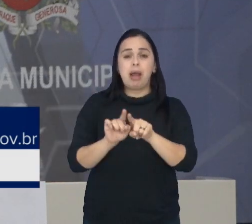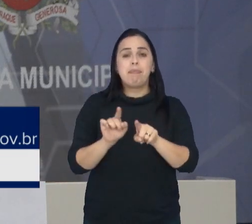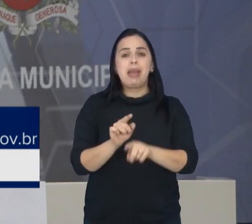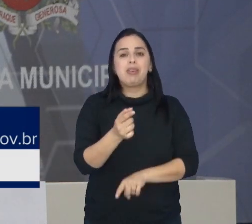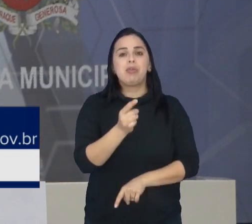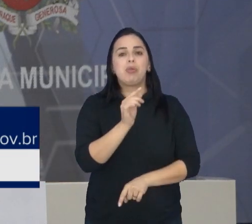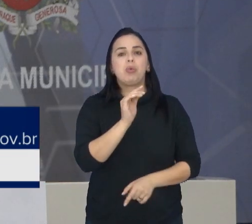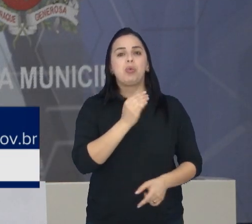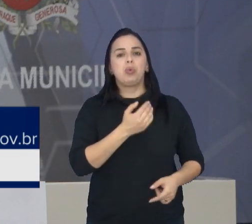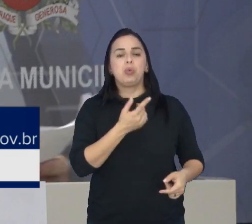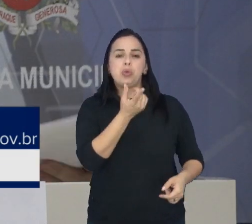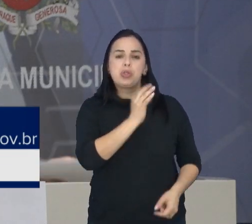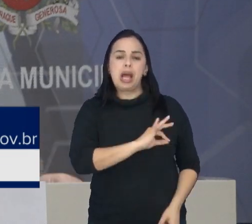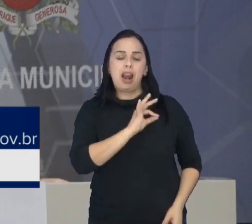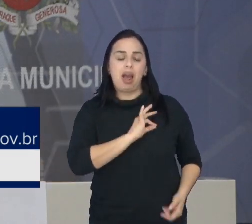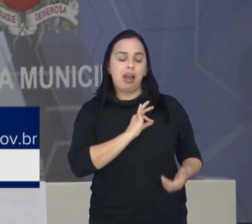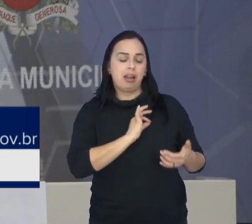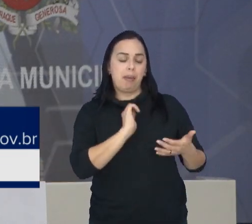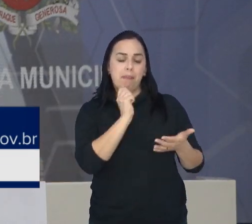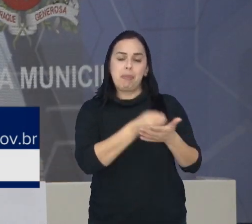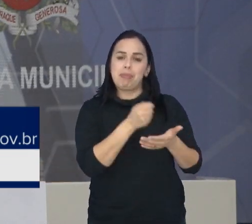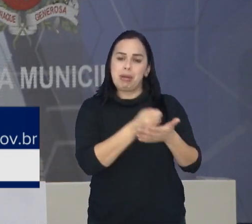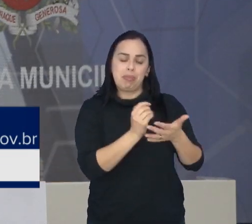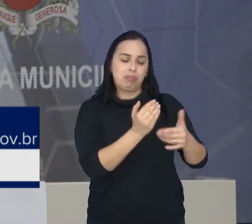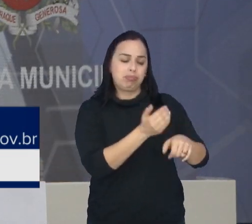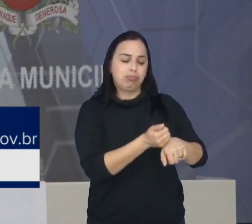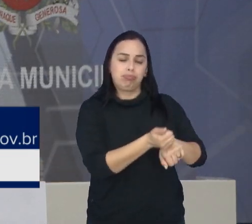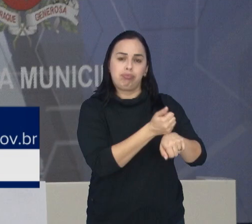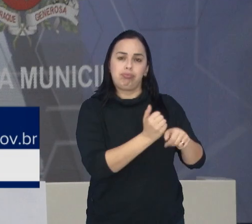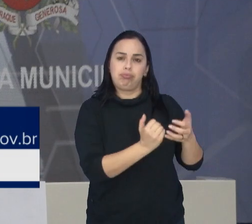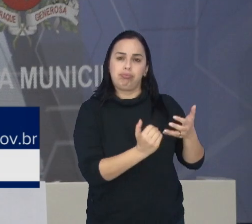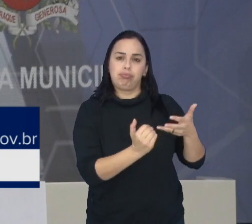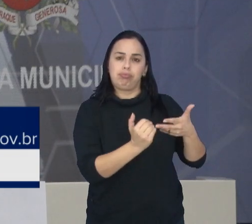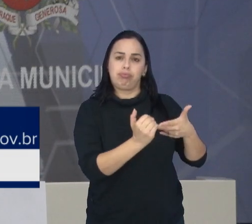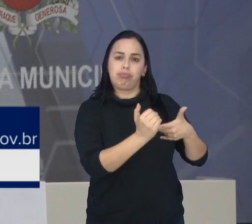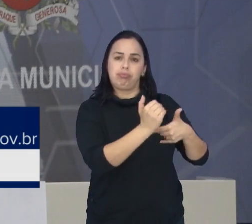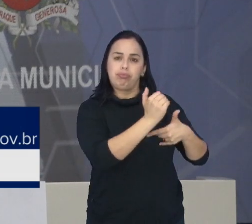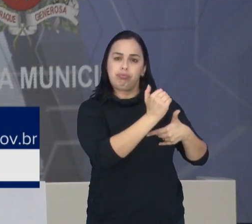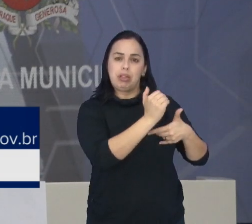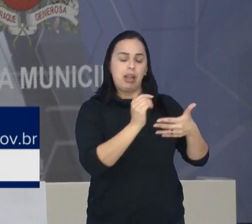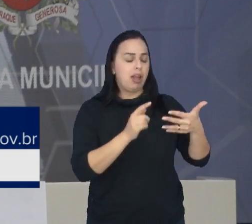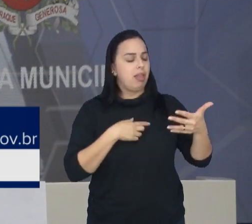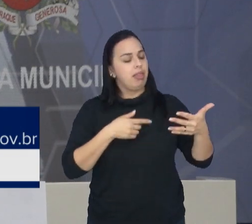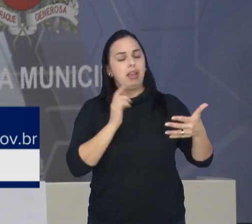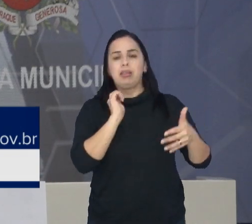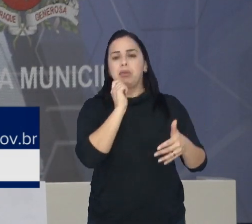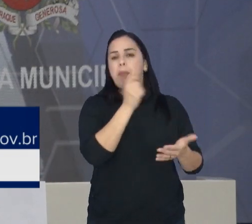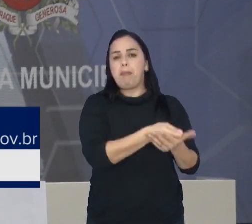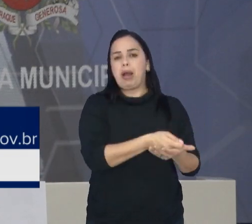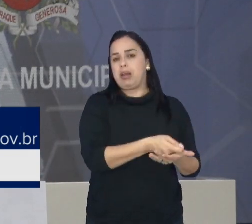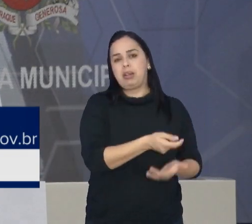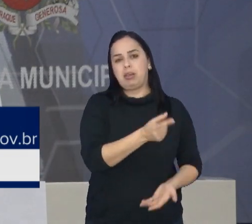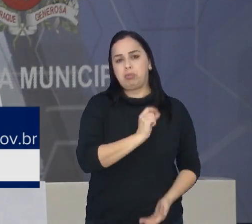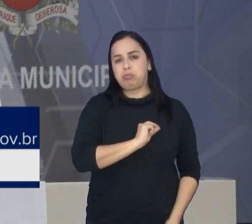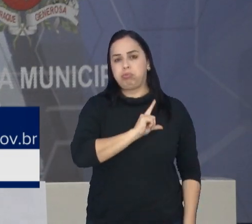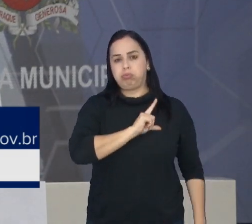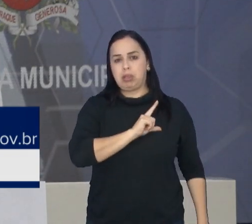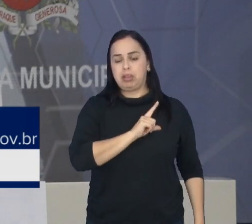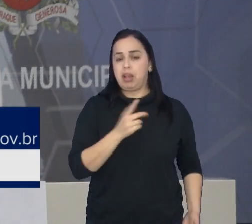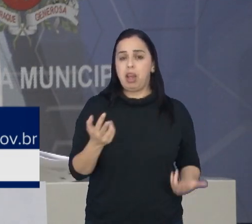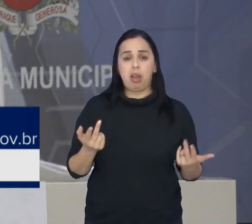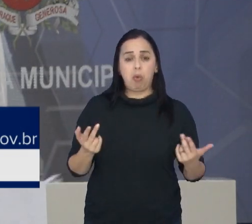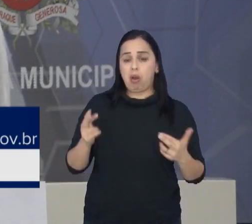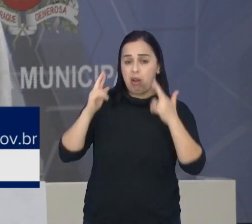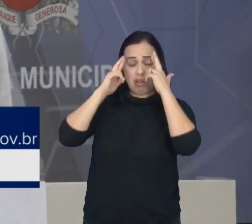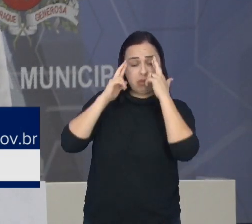exclui a progressão de plano de carreira dos professores, não respeita, assim como não respeitou o GCM.